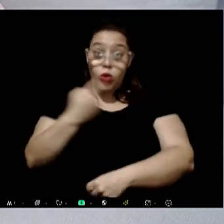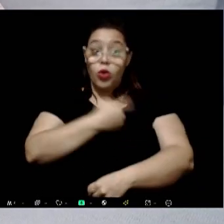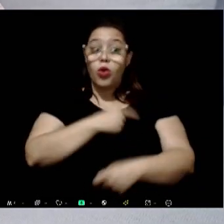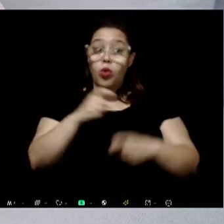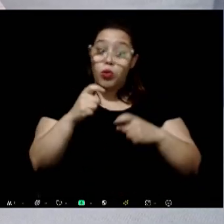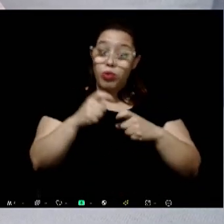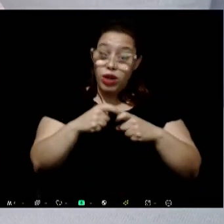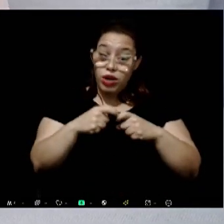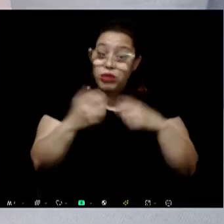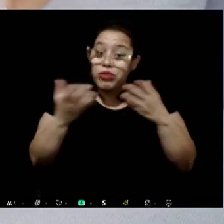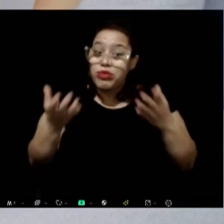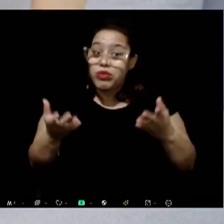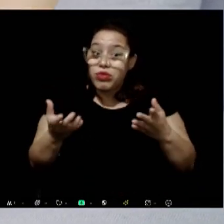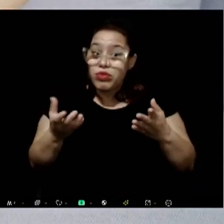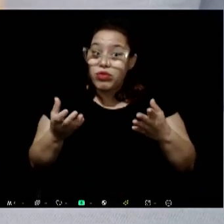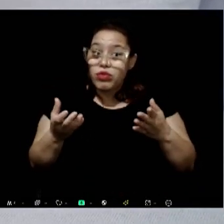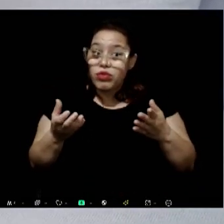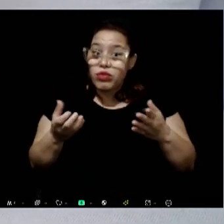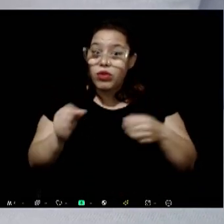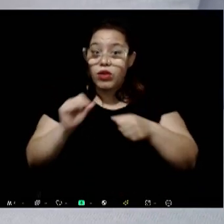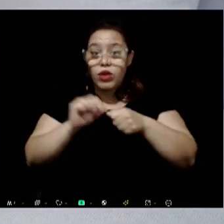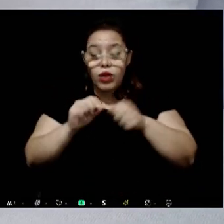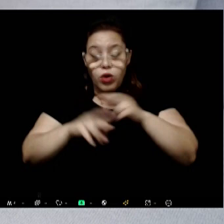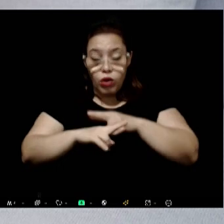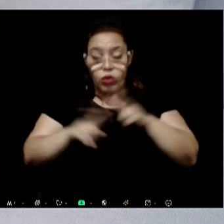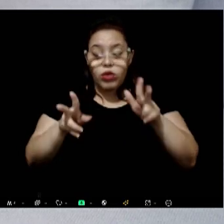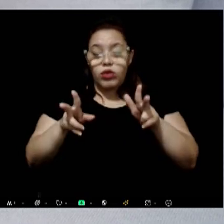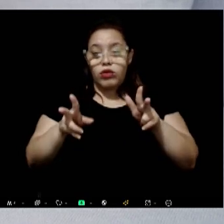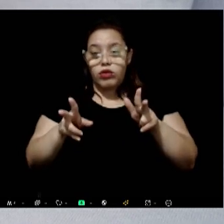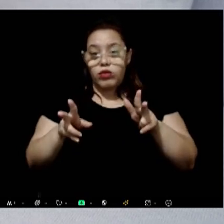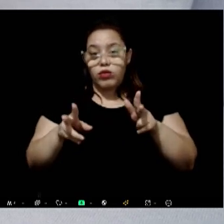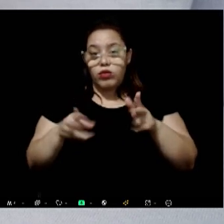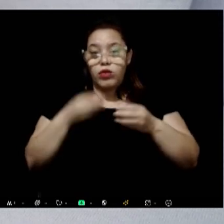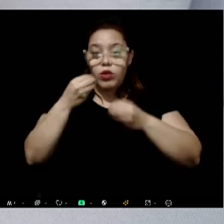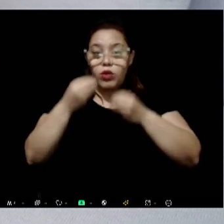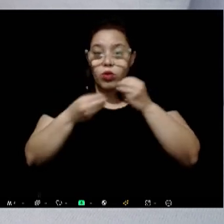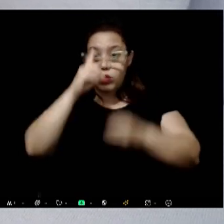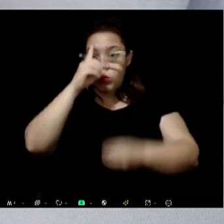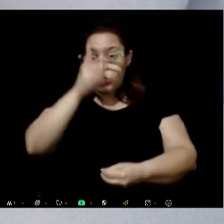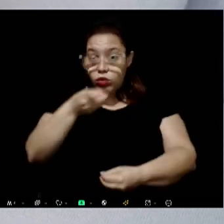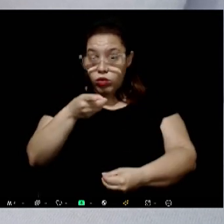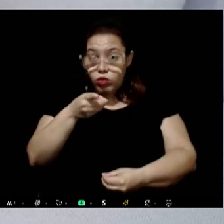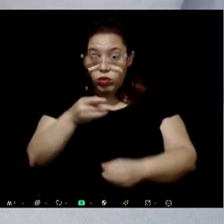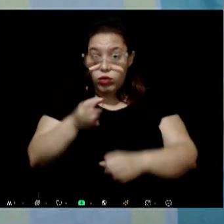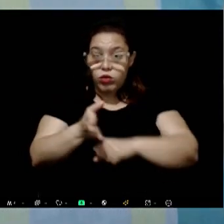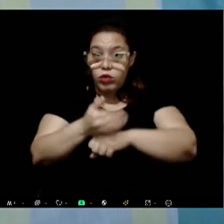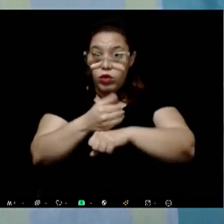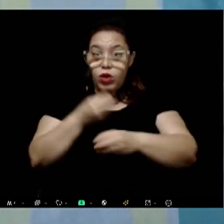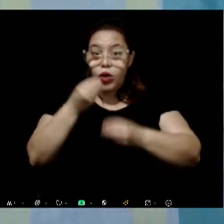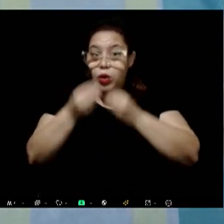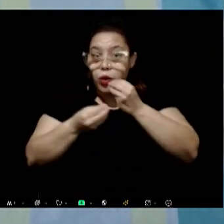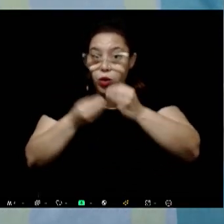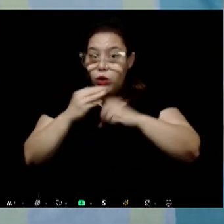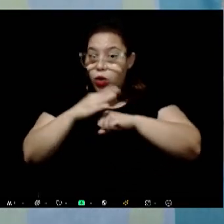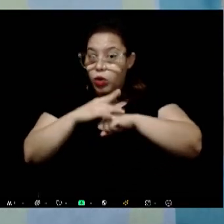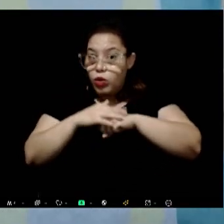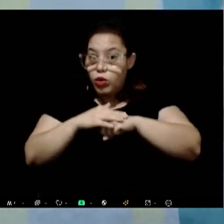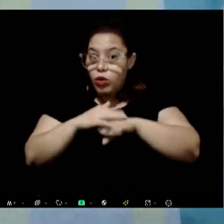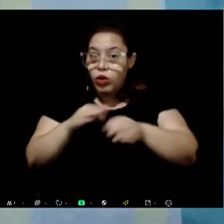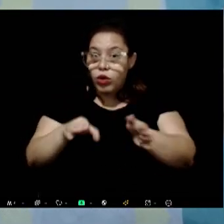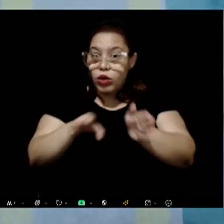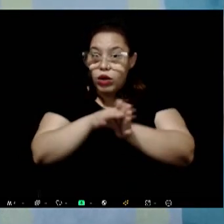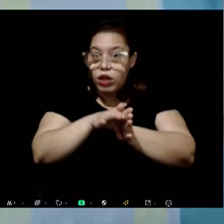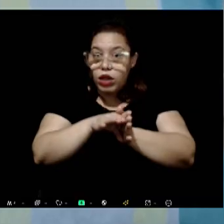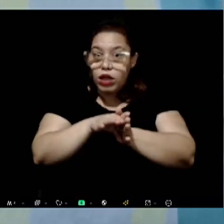feito o diagnóstico diferencial. E com o diagnóstico precoce de qual doença está gerando esses sintomas, sempre